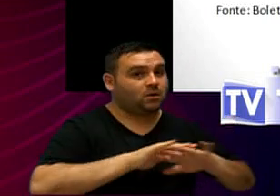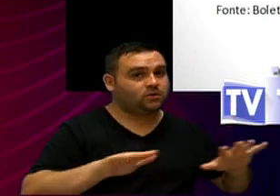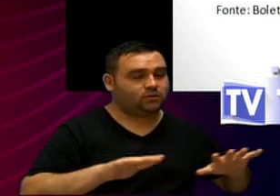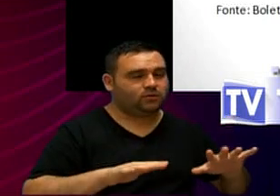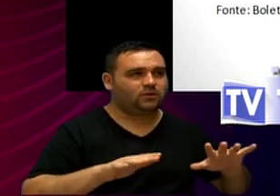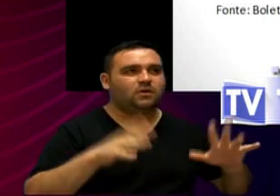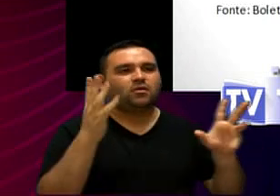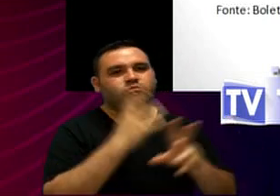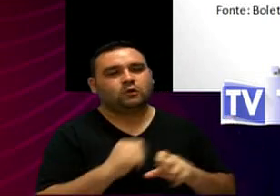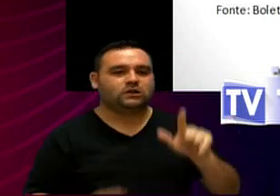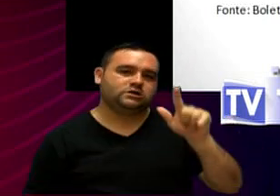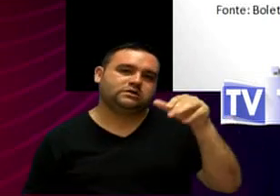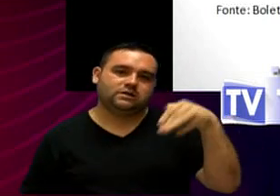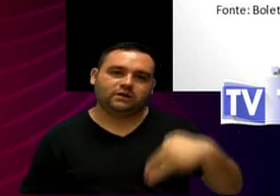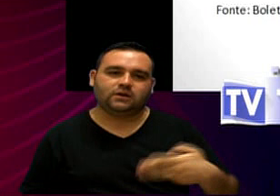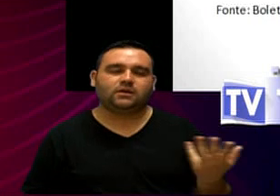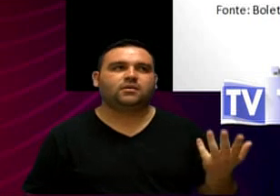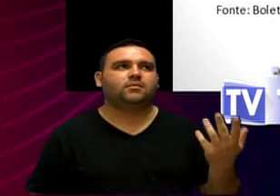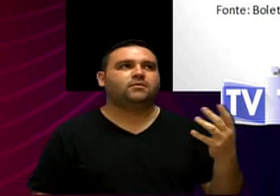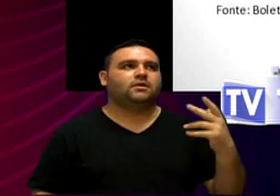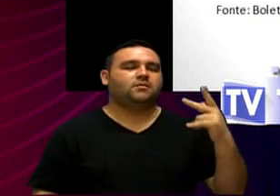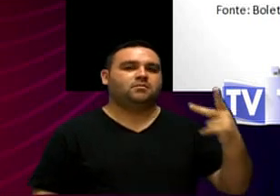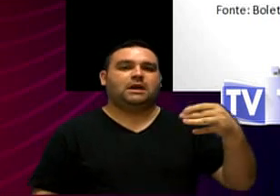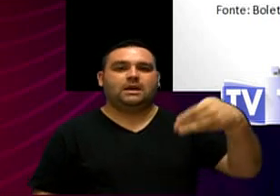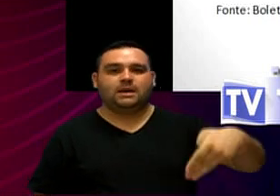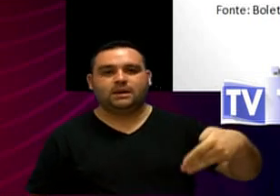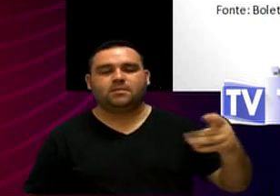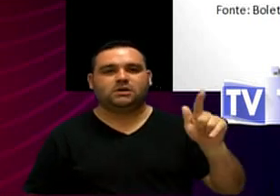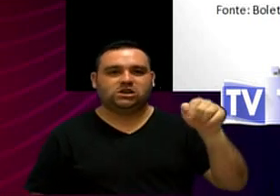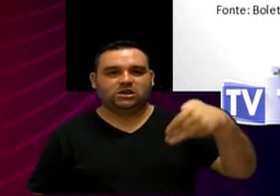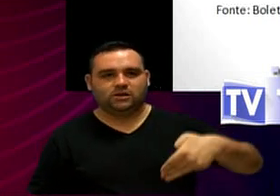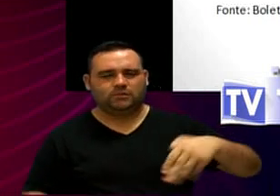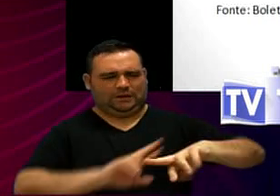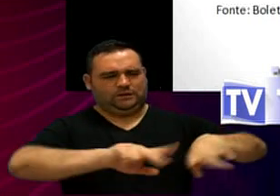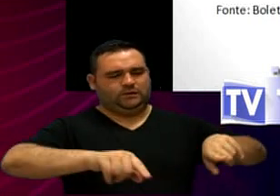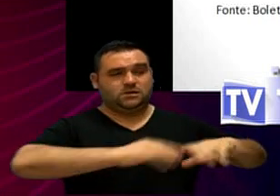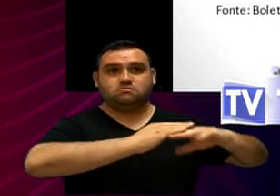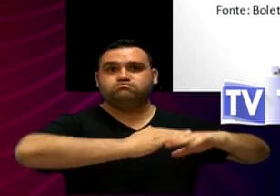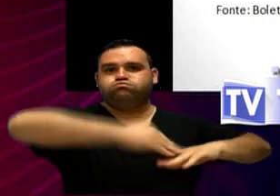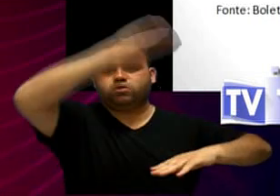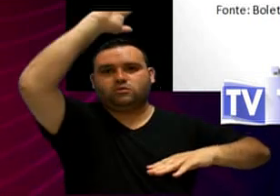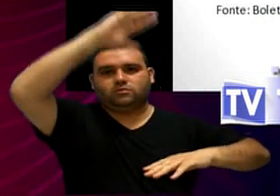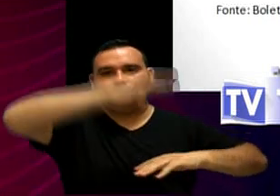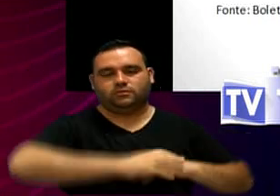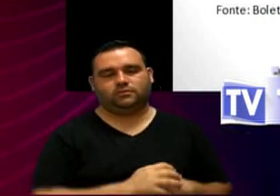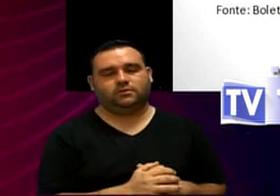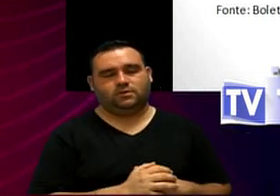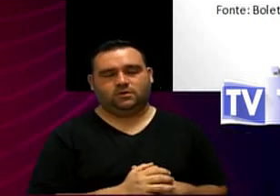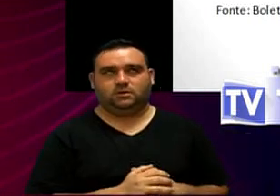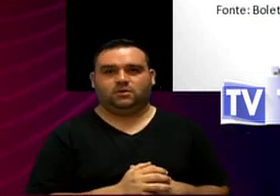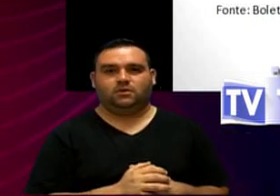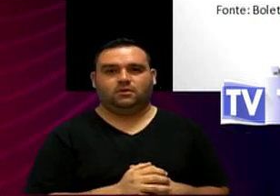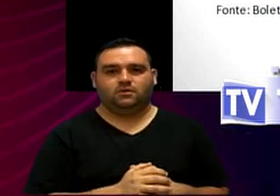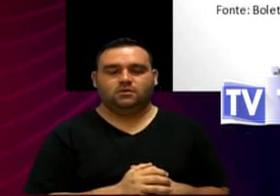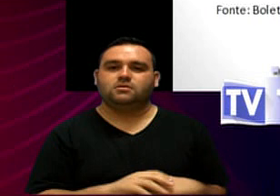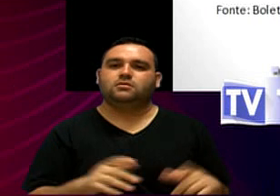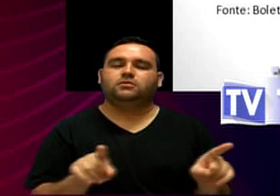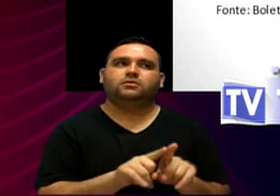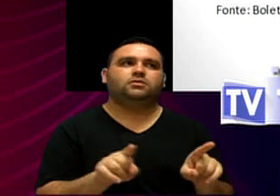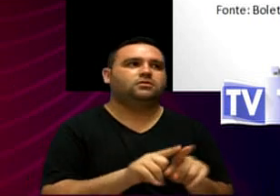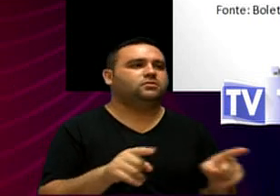se computa Guarda Municipal, Polícia Militar, que esse número vai lá para cima daí, né?